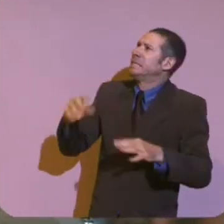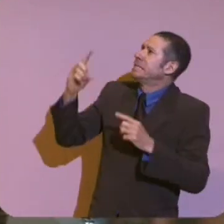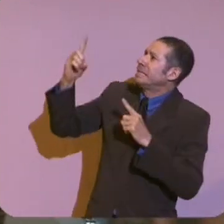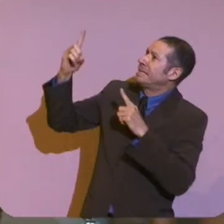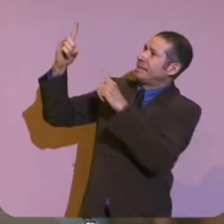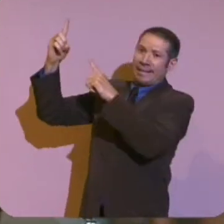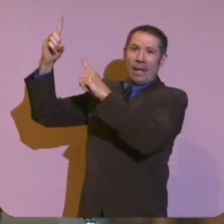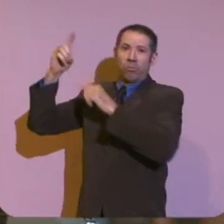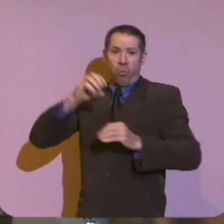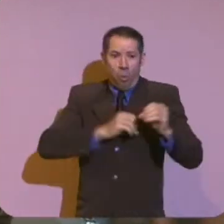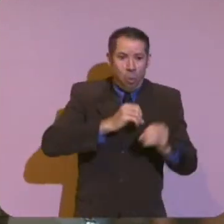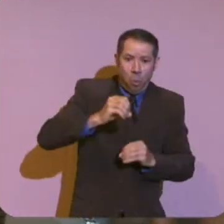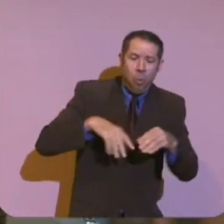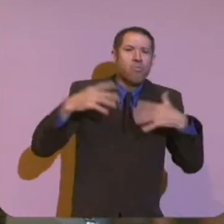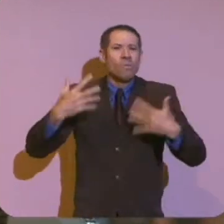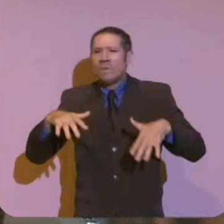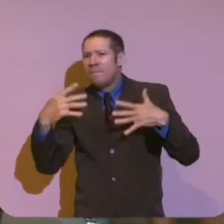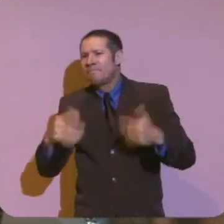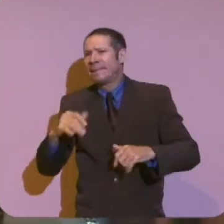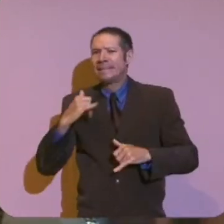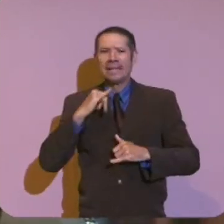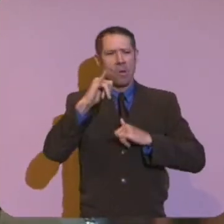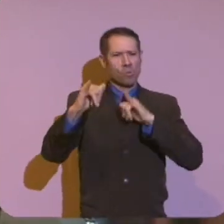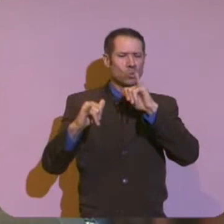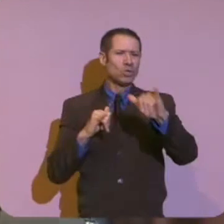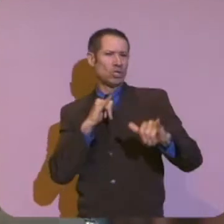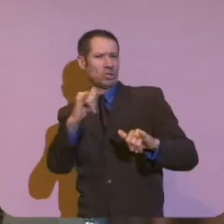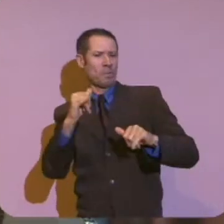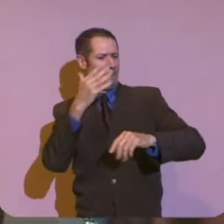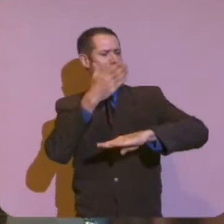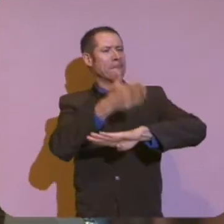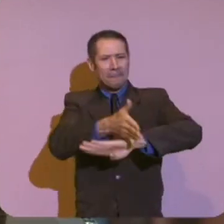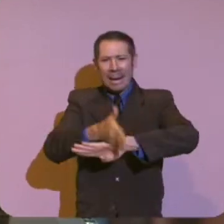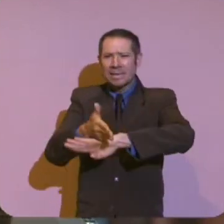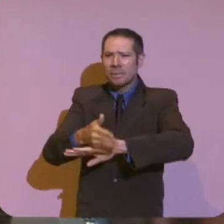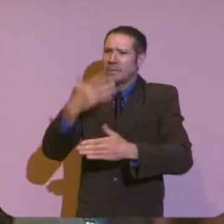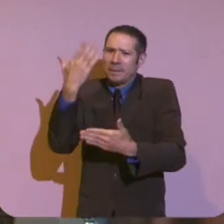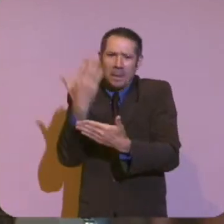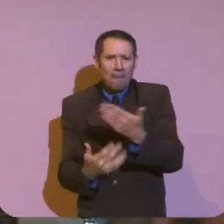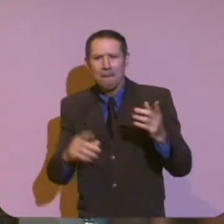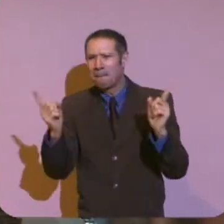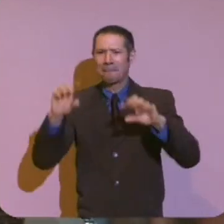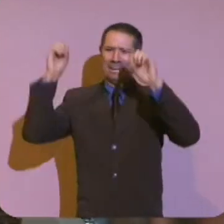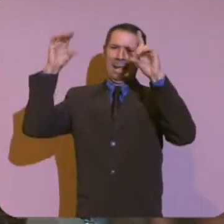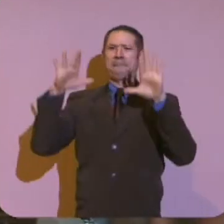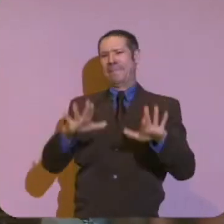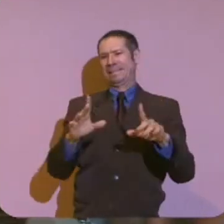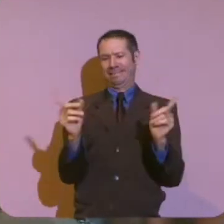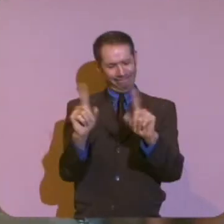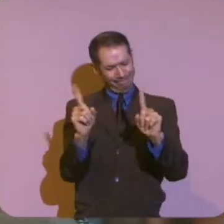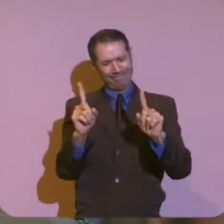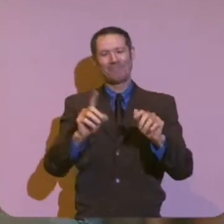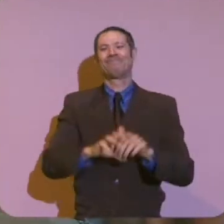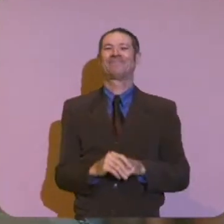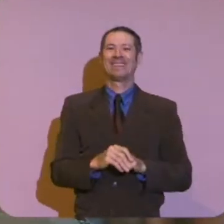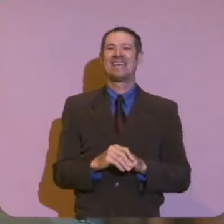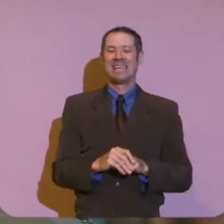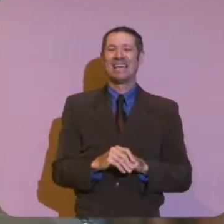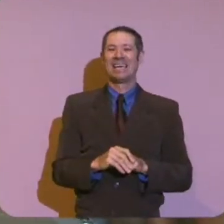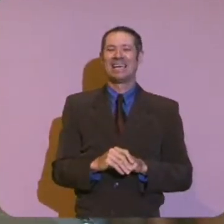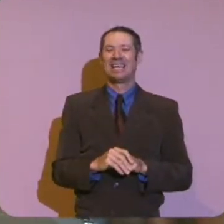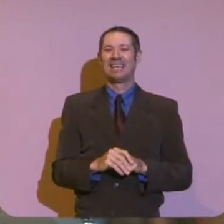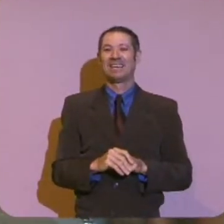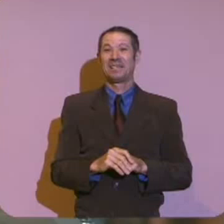obra tremenda, né? Então eu digo para você, participa, não perca a bênção, tá? Não perca a bênção. E